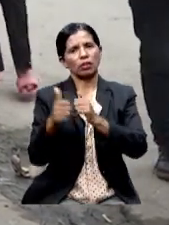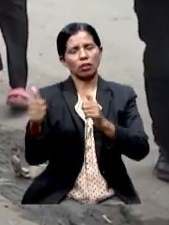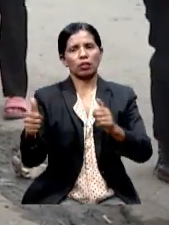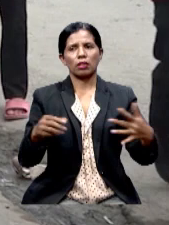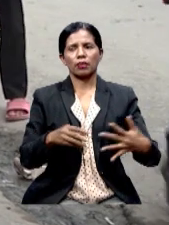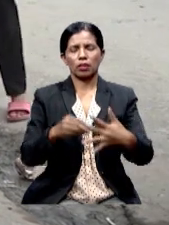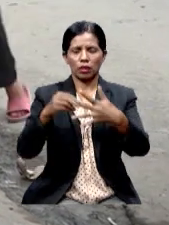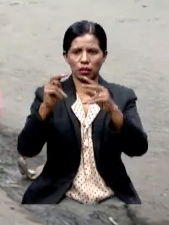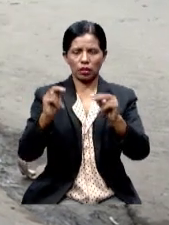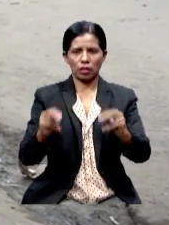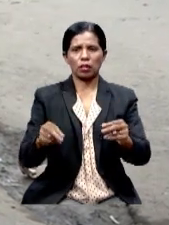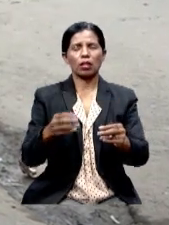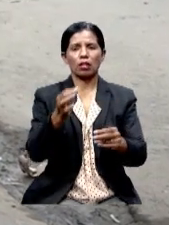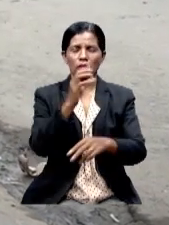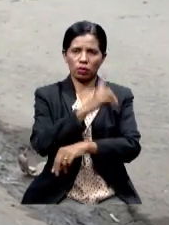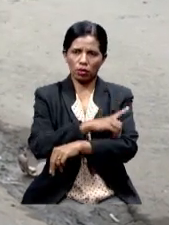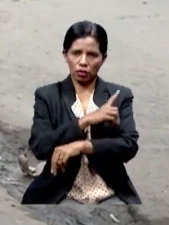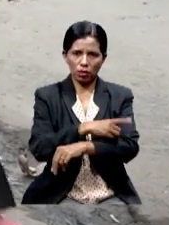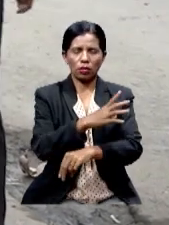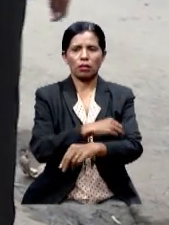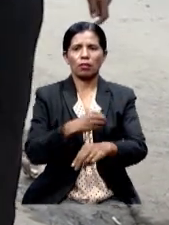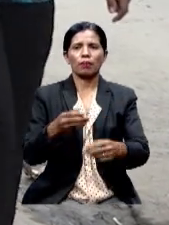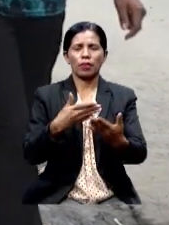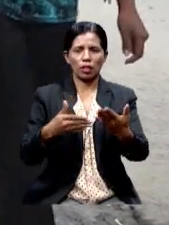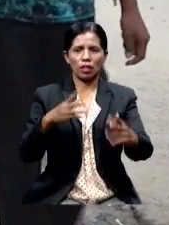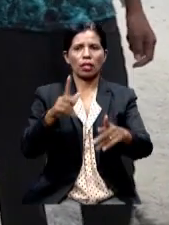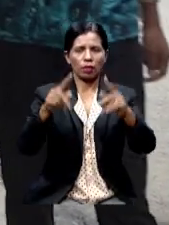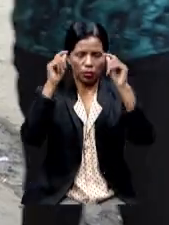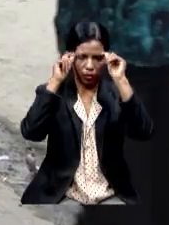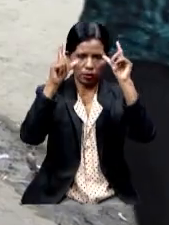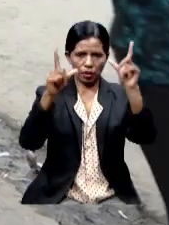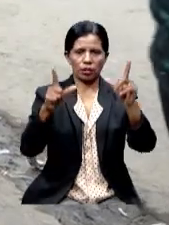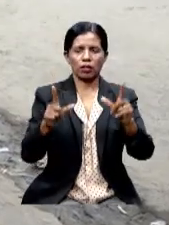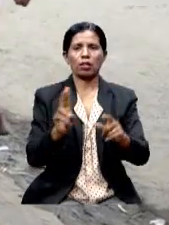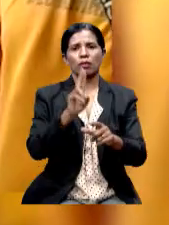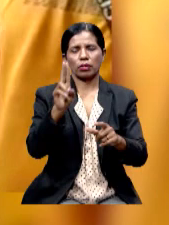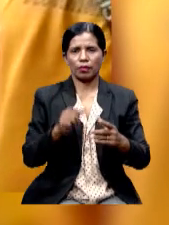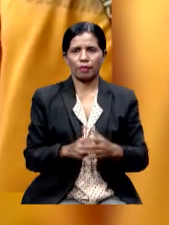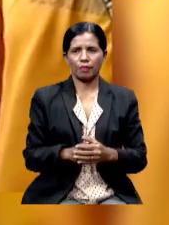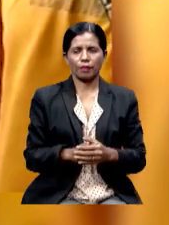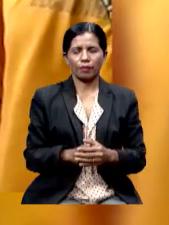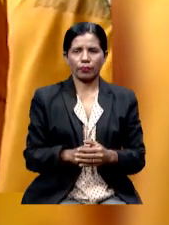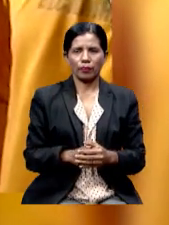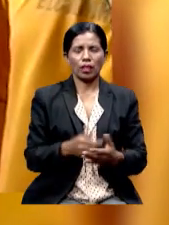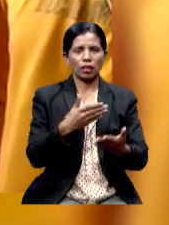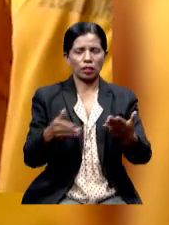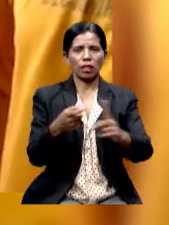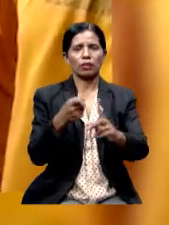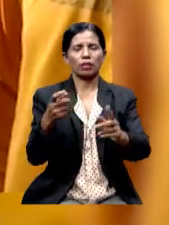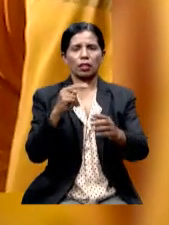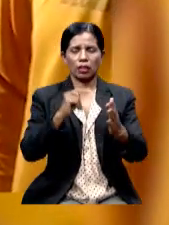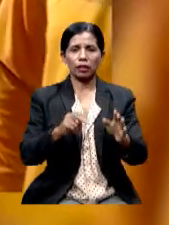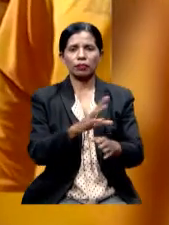liu necessidade básico nian no sasan nebe população Timor-Leste precisa. Durante ne produto importação ba